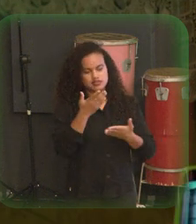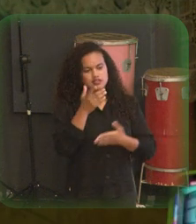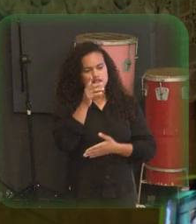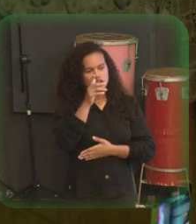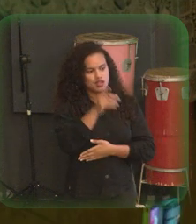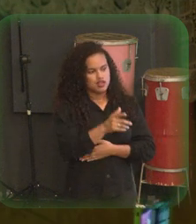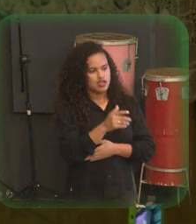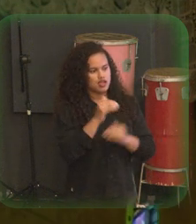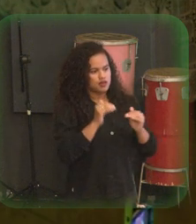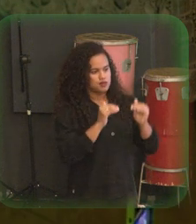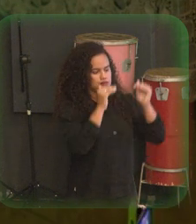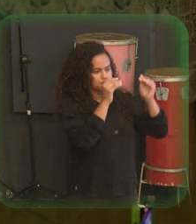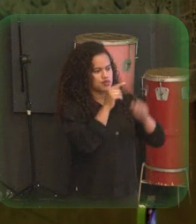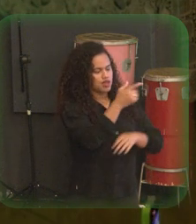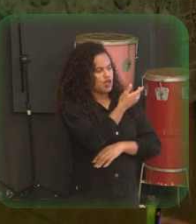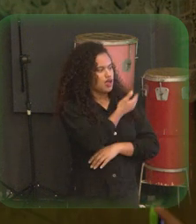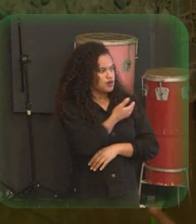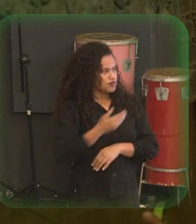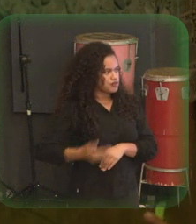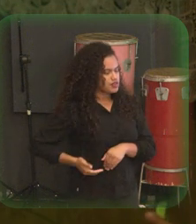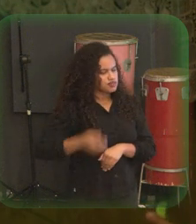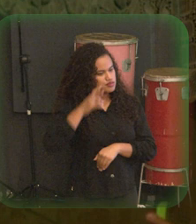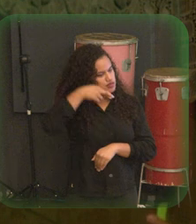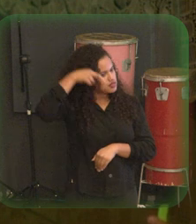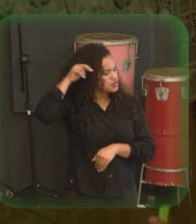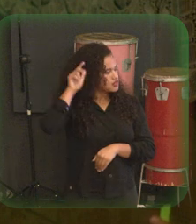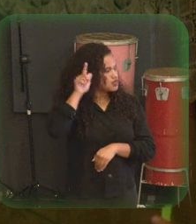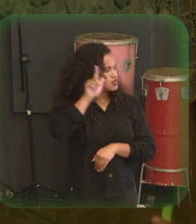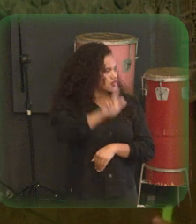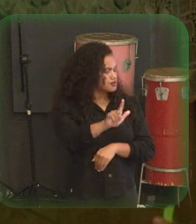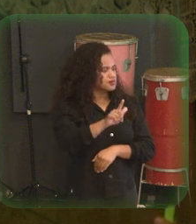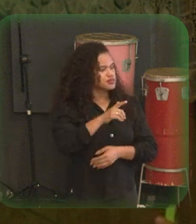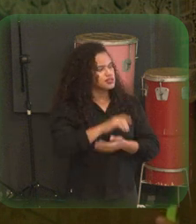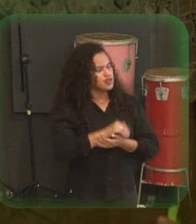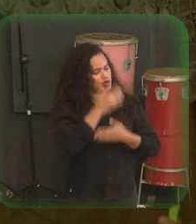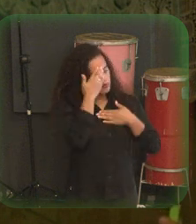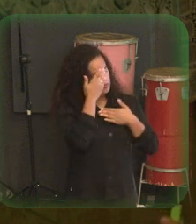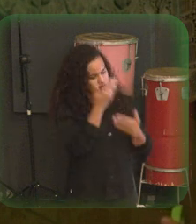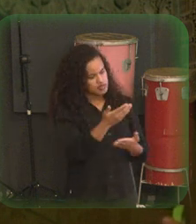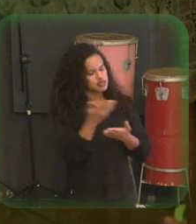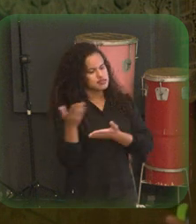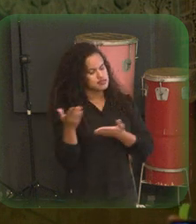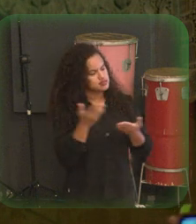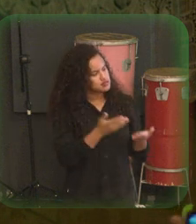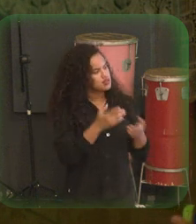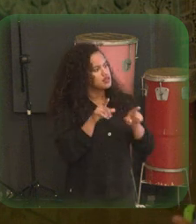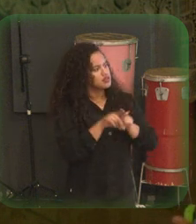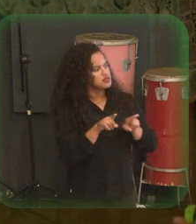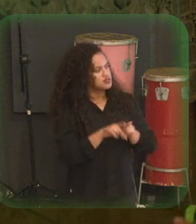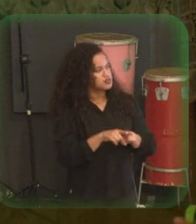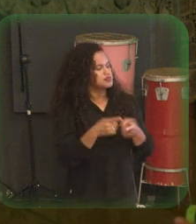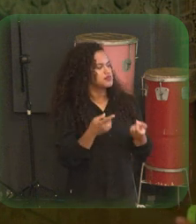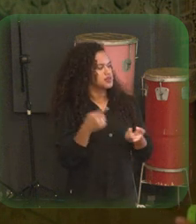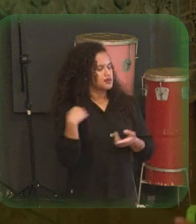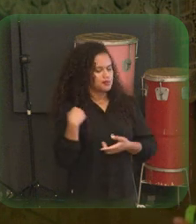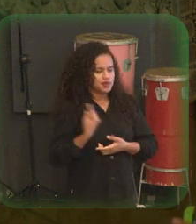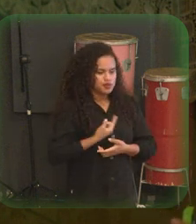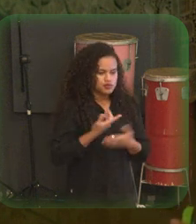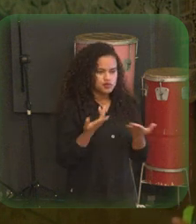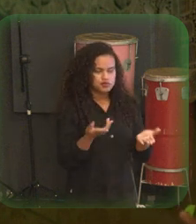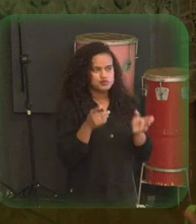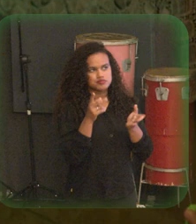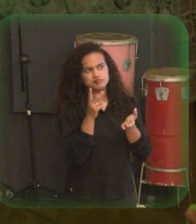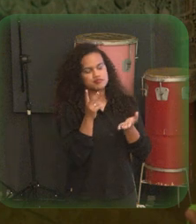da governadora do estado de Pernambuco, Raquel Lira, muito obrigado pela recepção, pelos nossos sempre